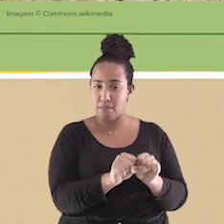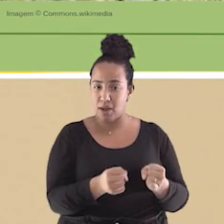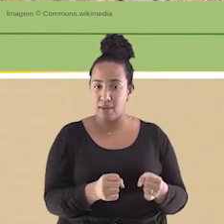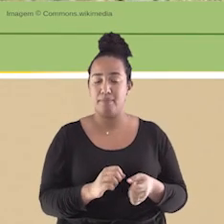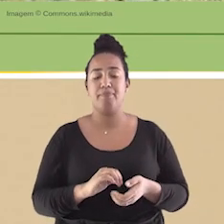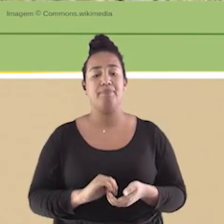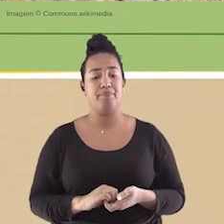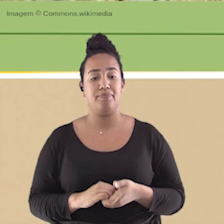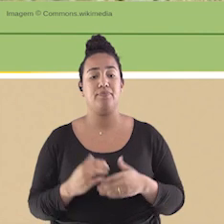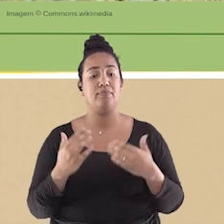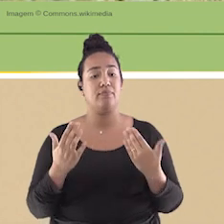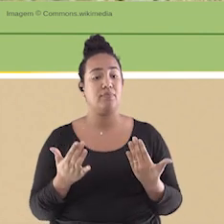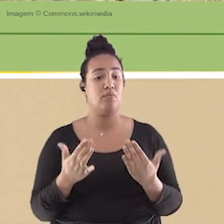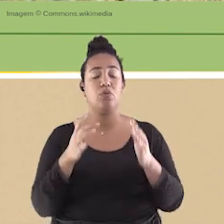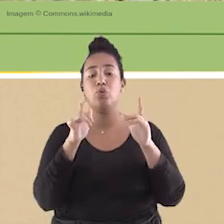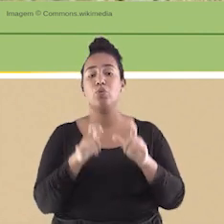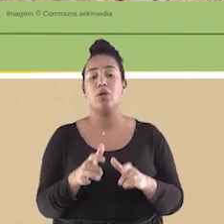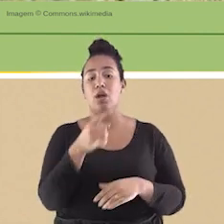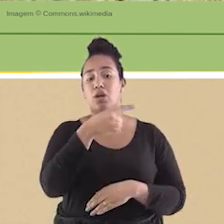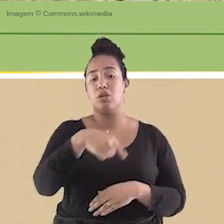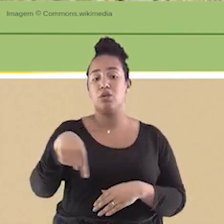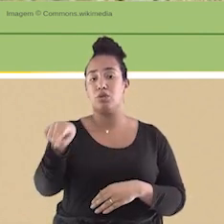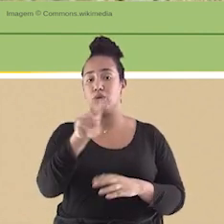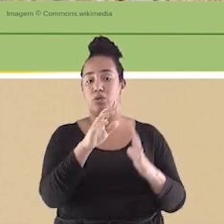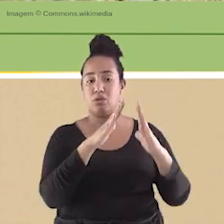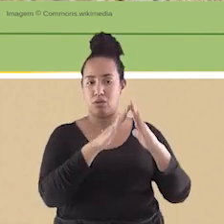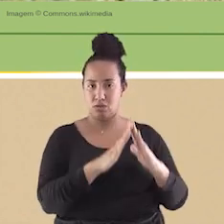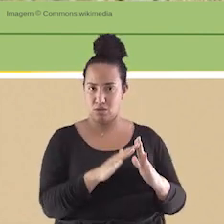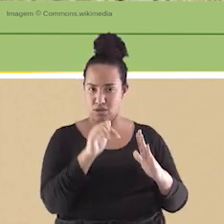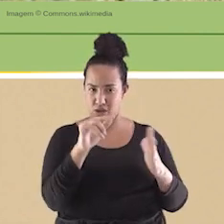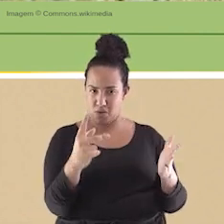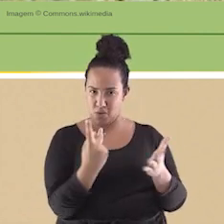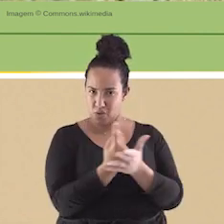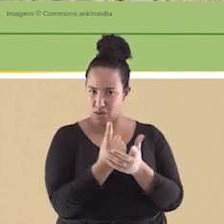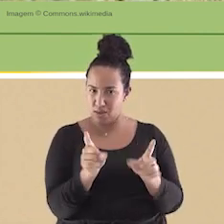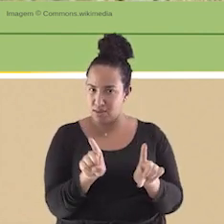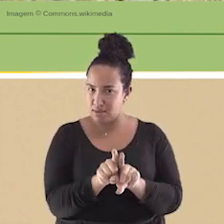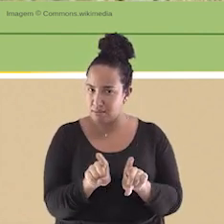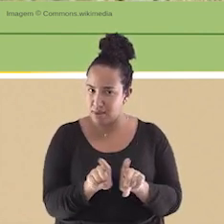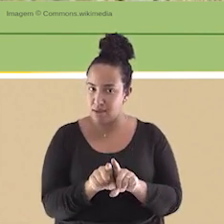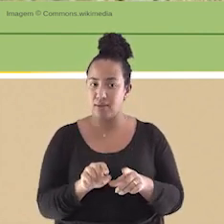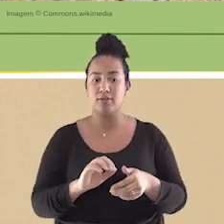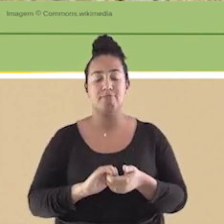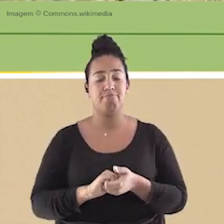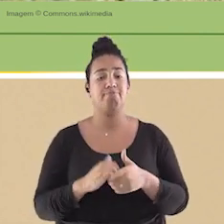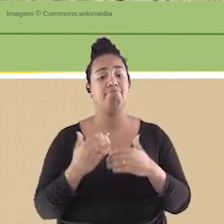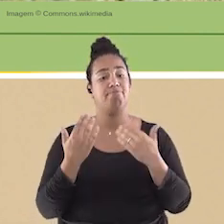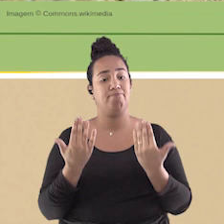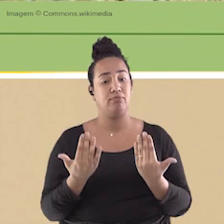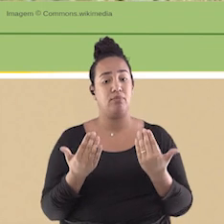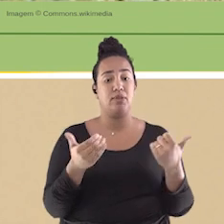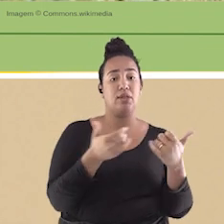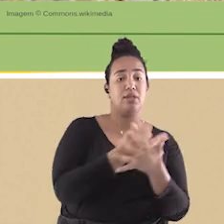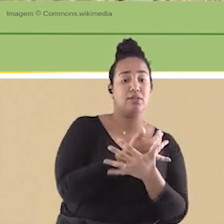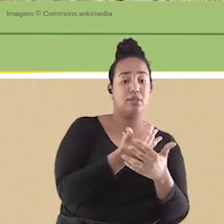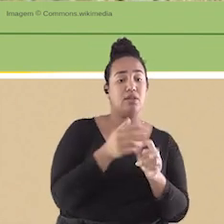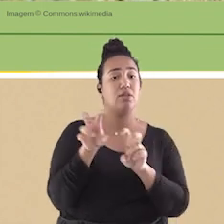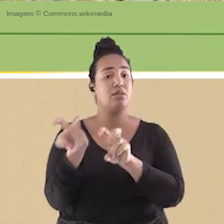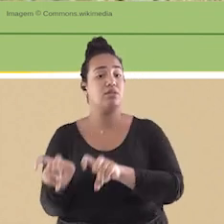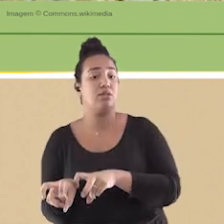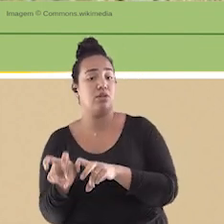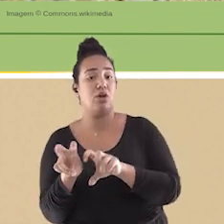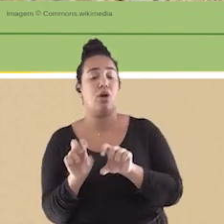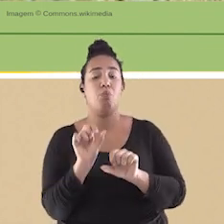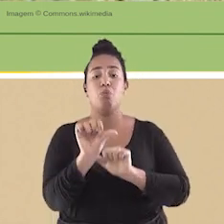onde moramos ou frequentamos, acontecem esses fenômenos? Na área urbana e rural, muda